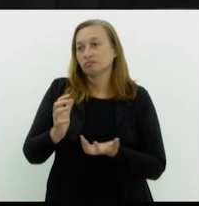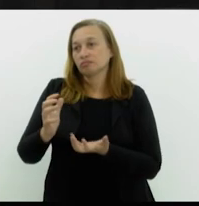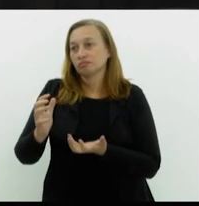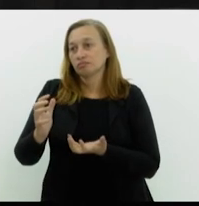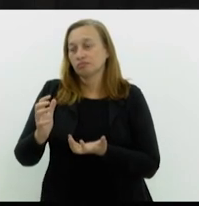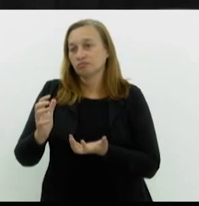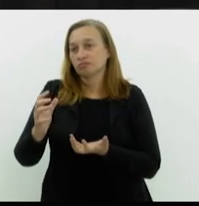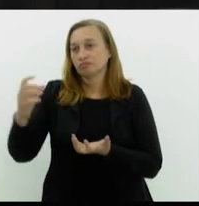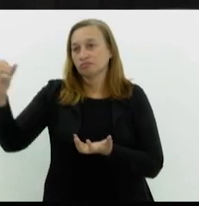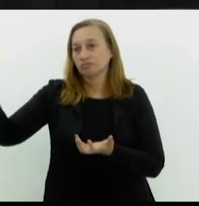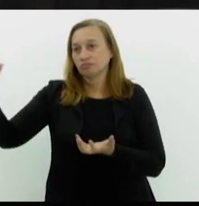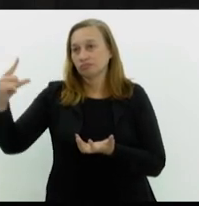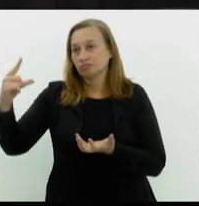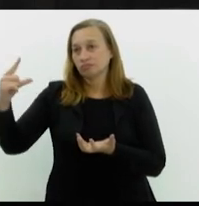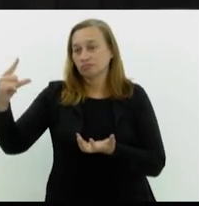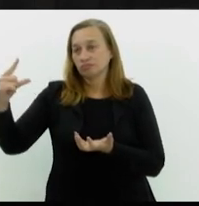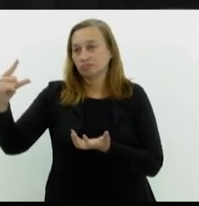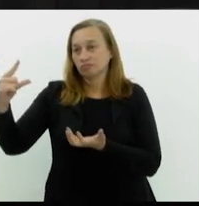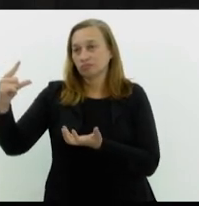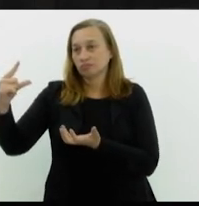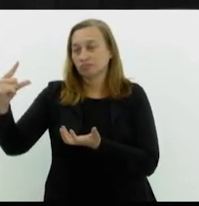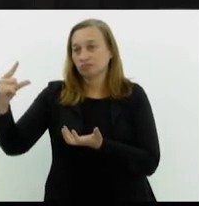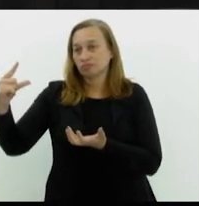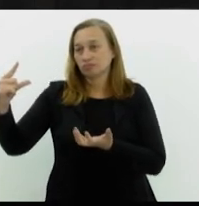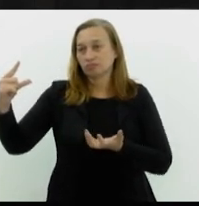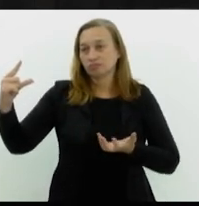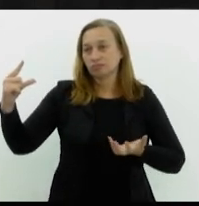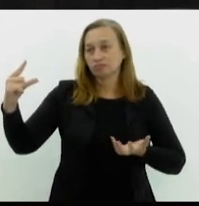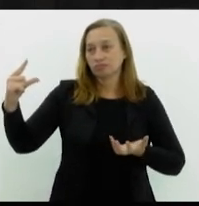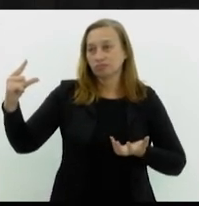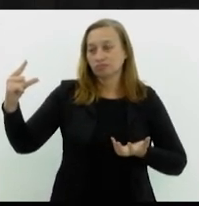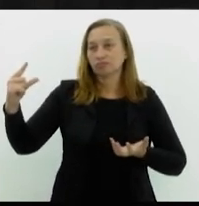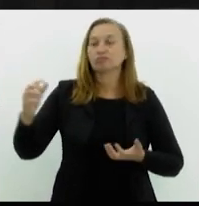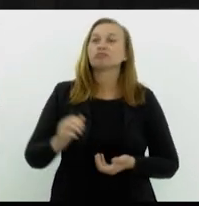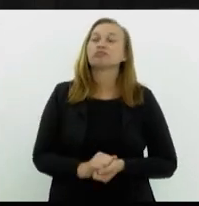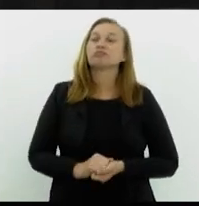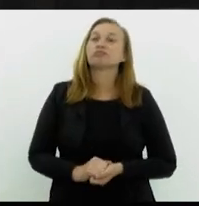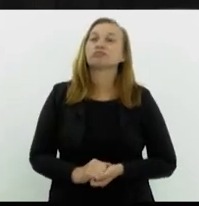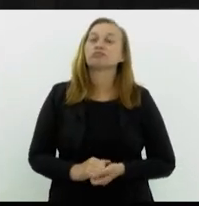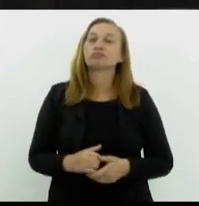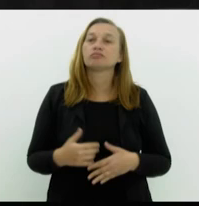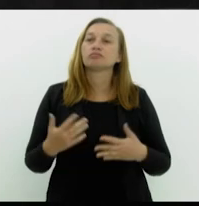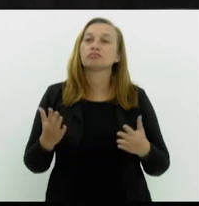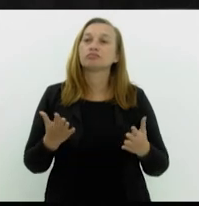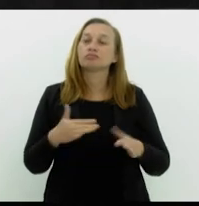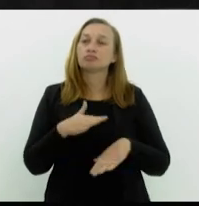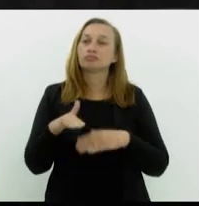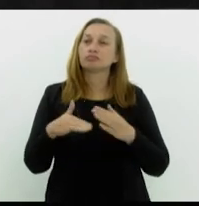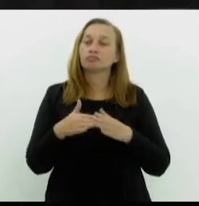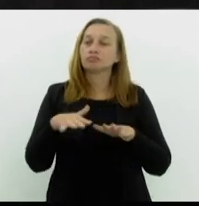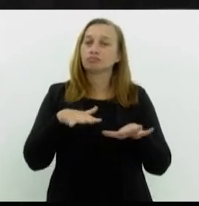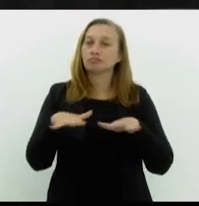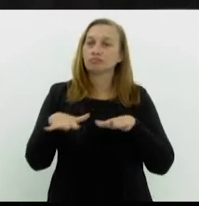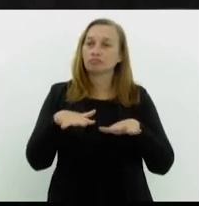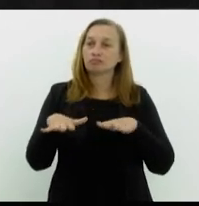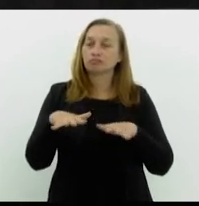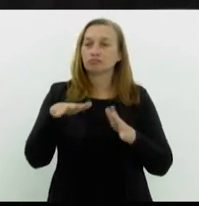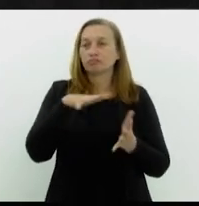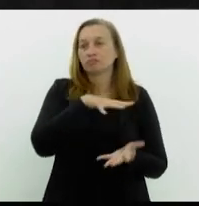do afastamento máximo. E todos esses movimentos